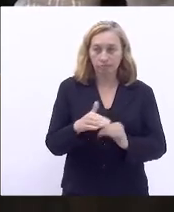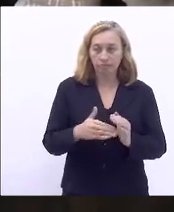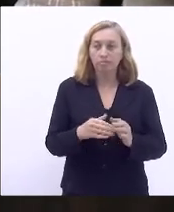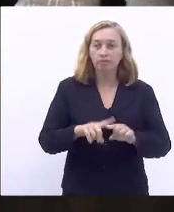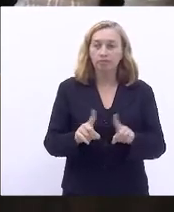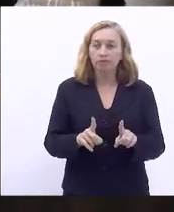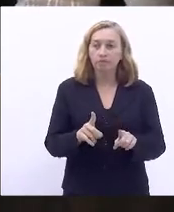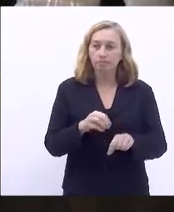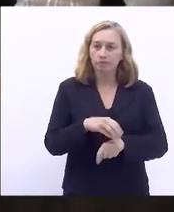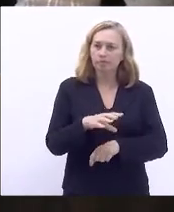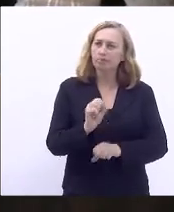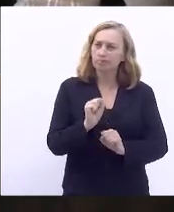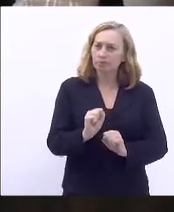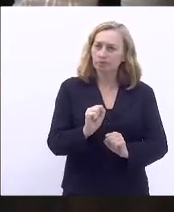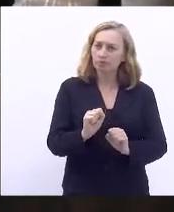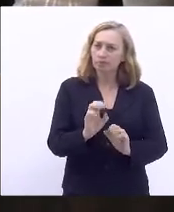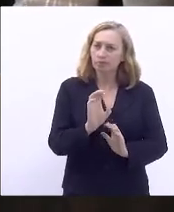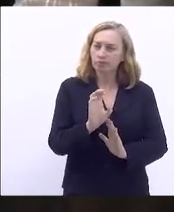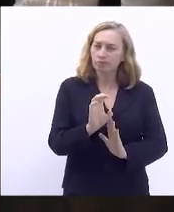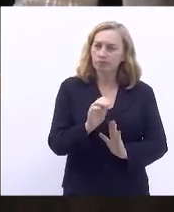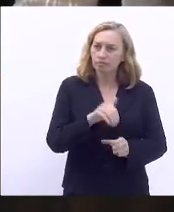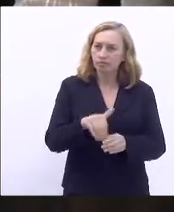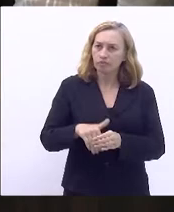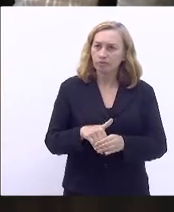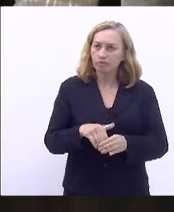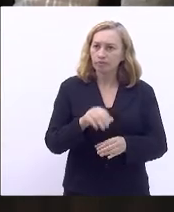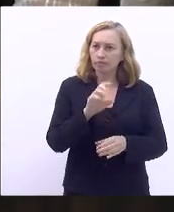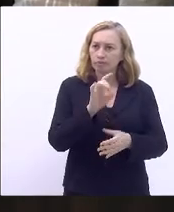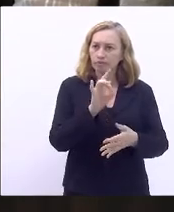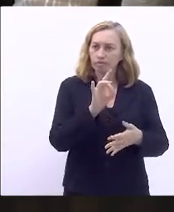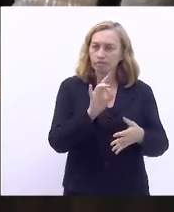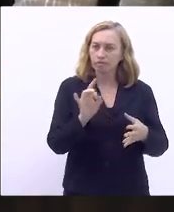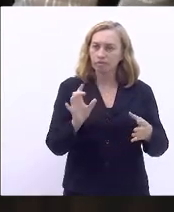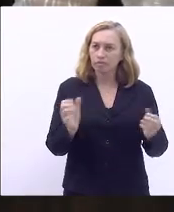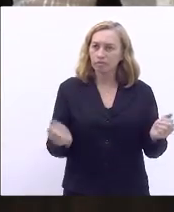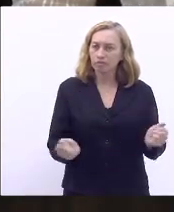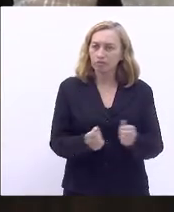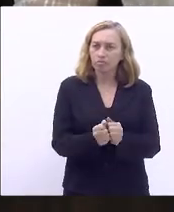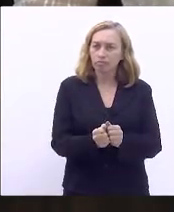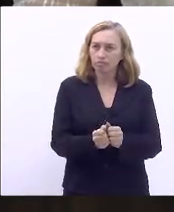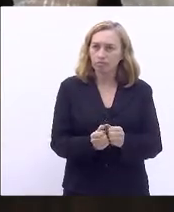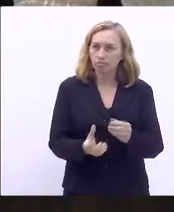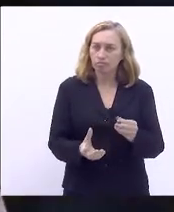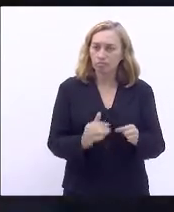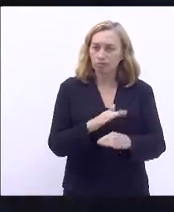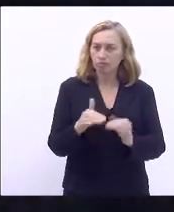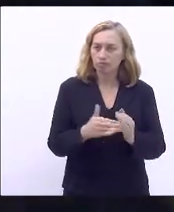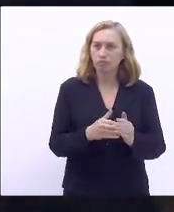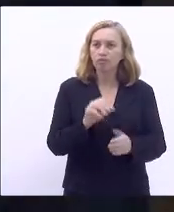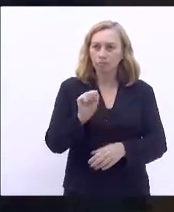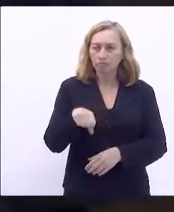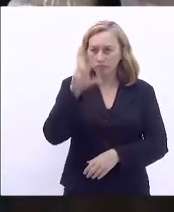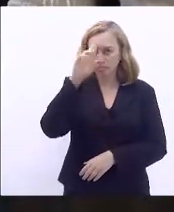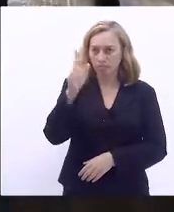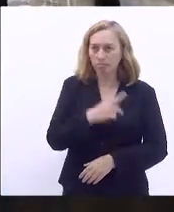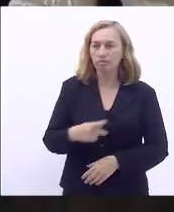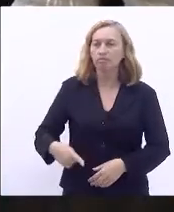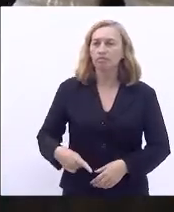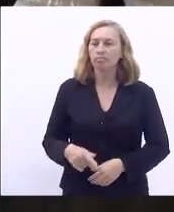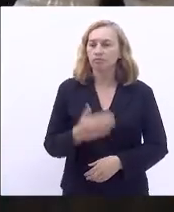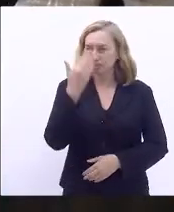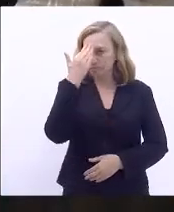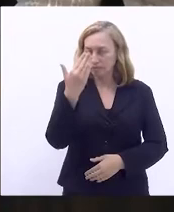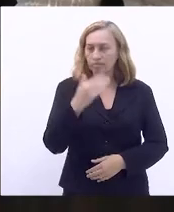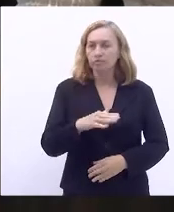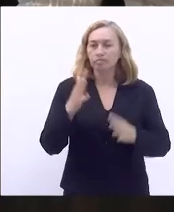destaques, é possível a gente votar uma vez só? Todos os destaques, sim ou não? É sim, senhor presidente. Obrigado.